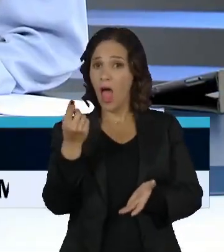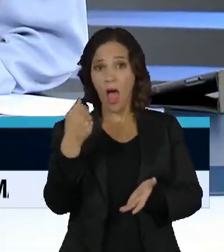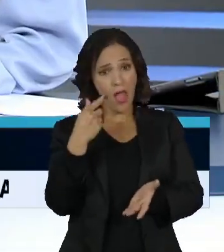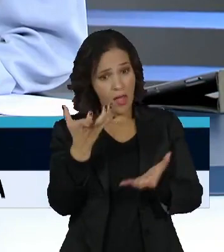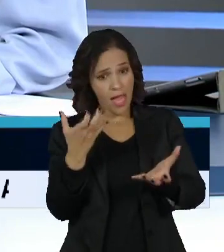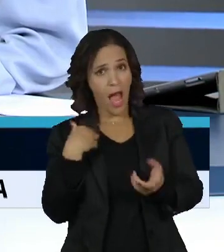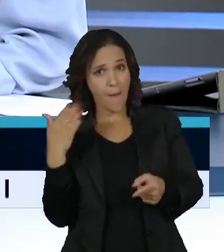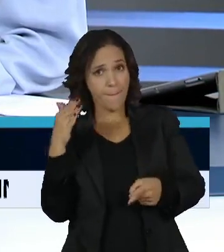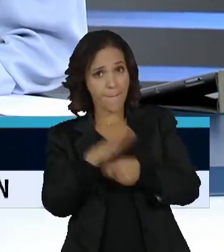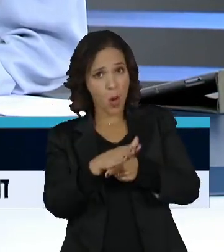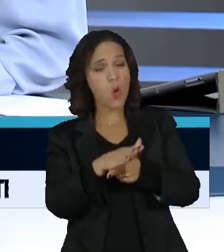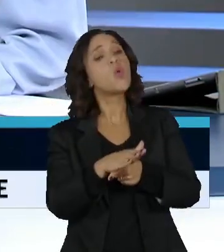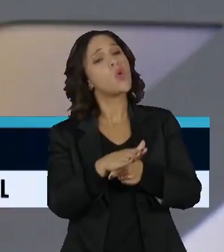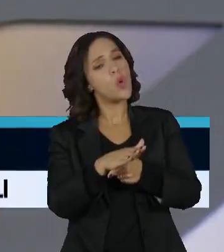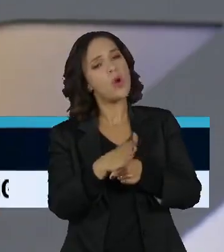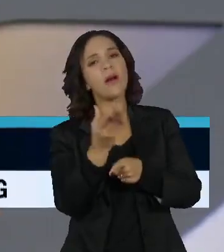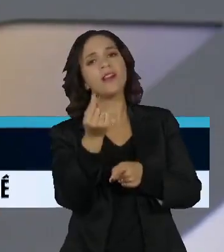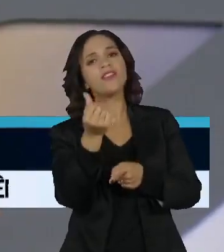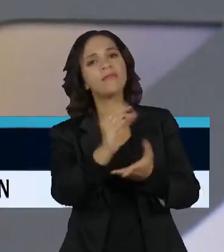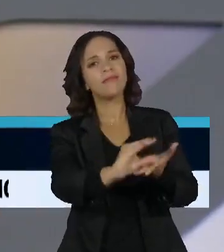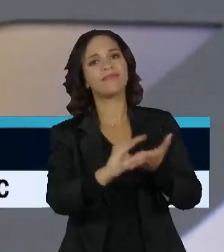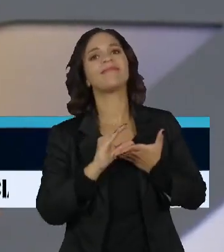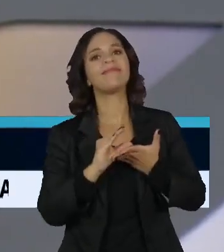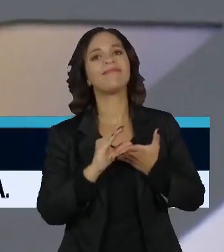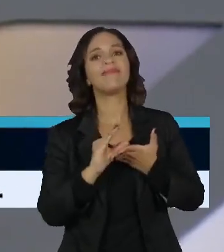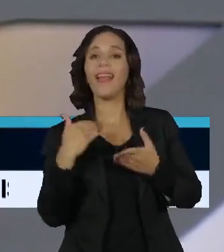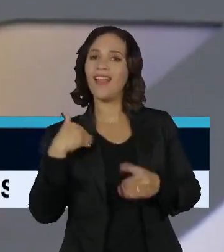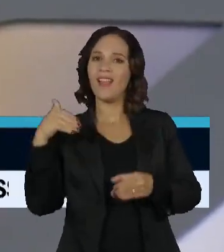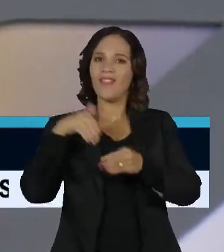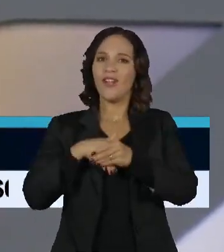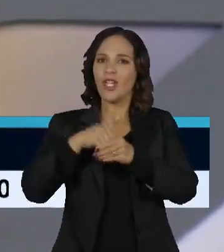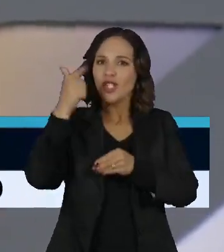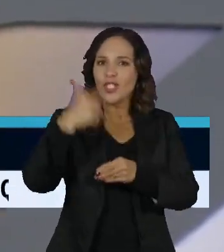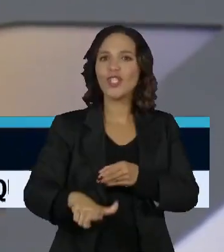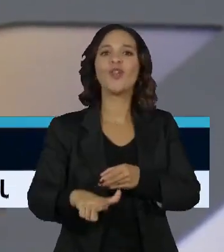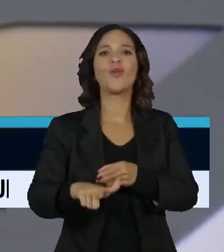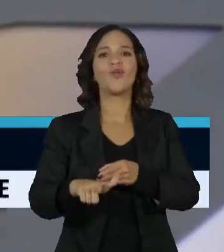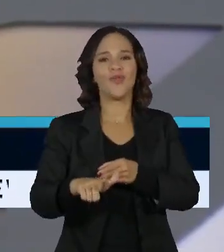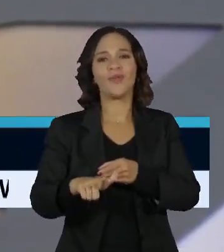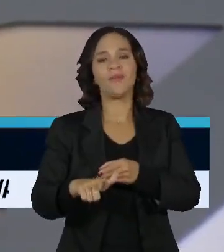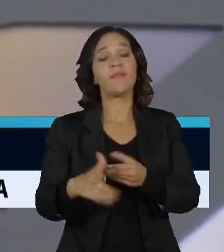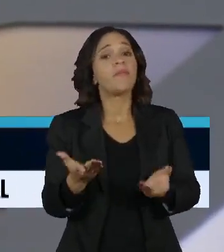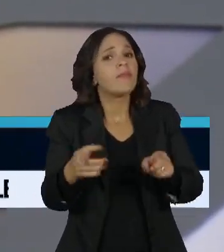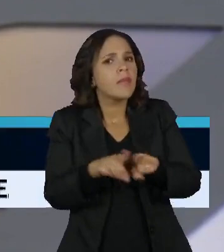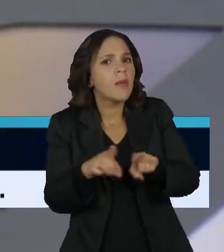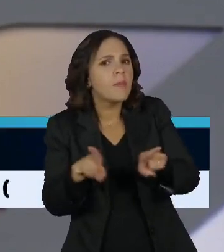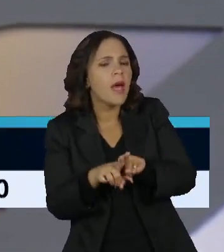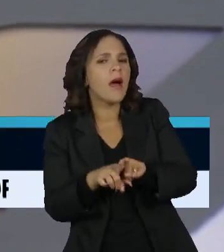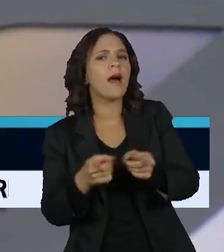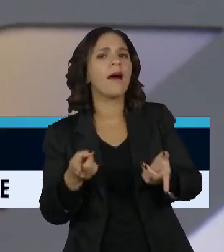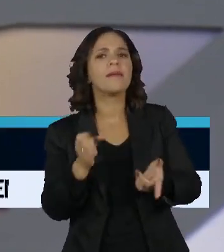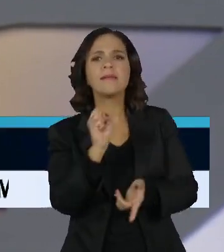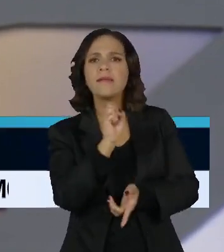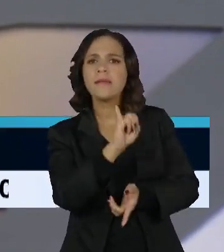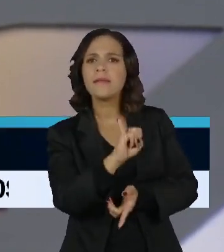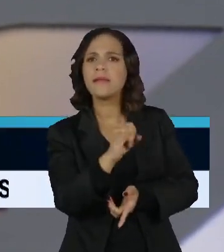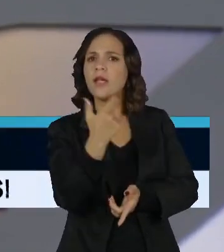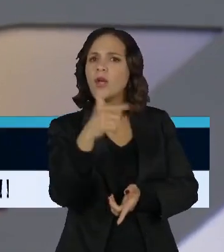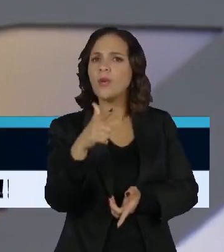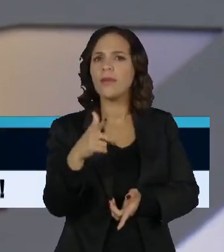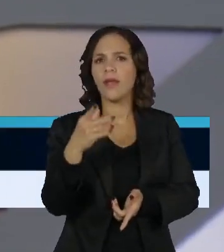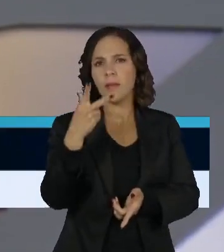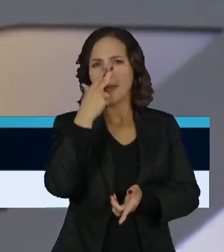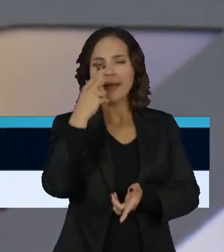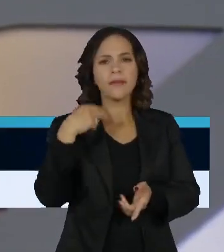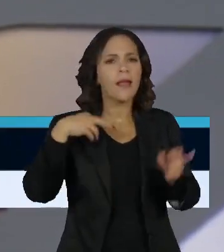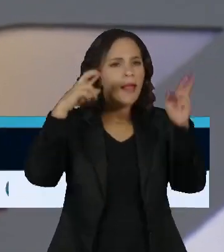a reeleição dos parlamentares desses estados. E, ao mesmo tempo, essa ausência de um compliance,